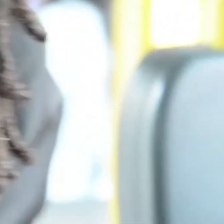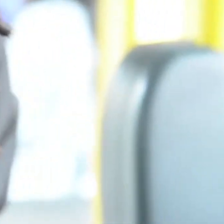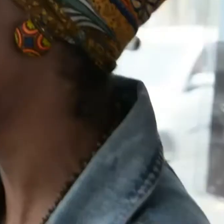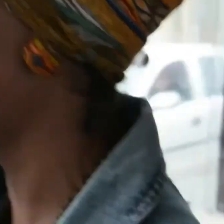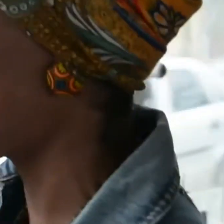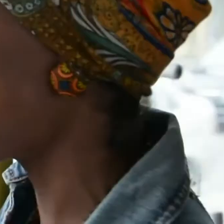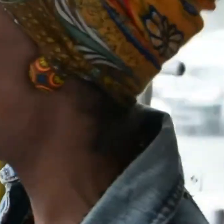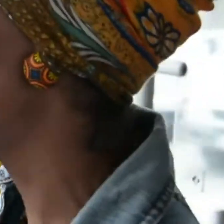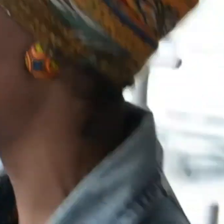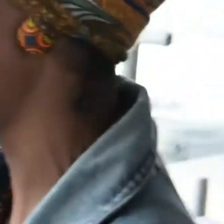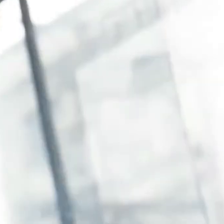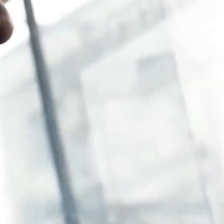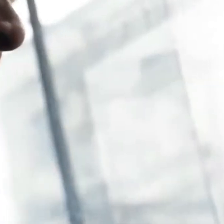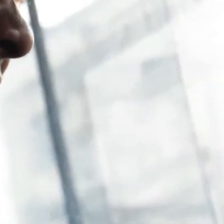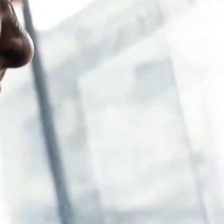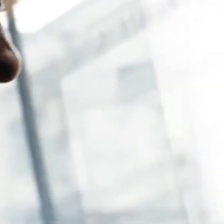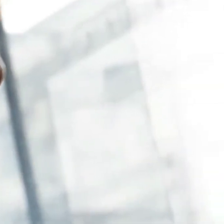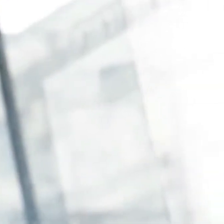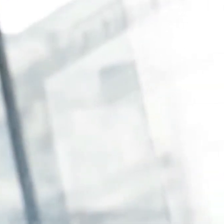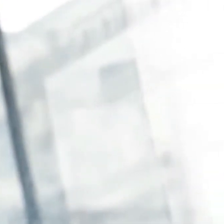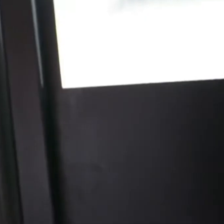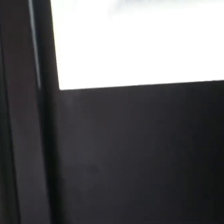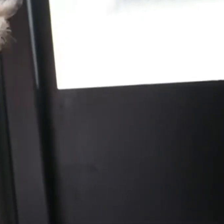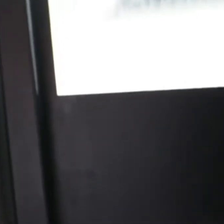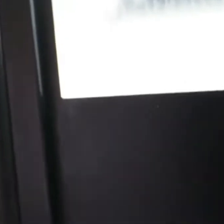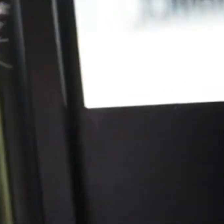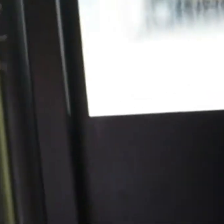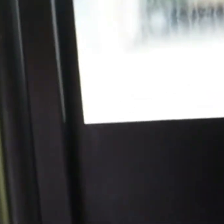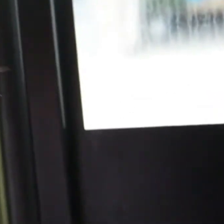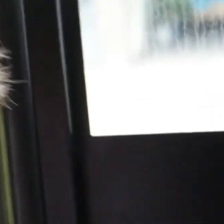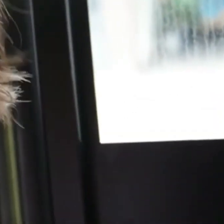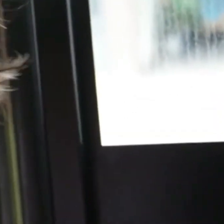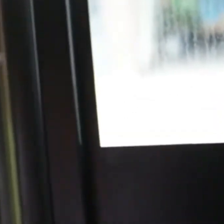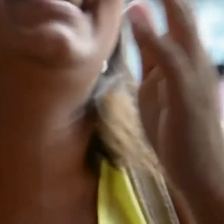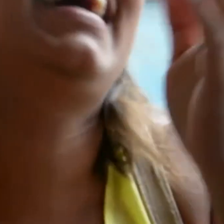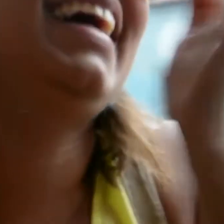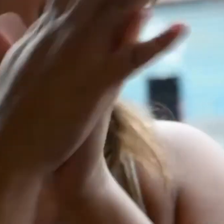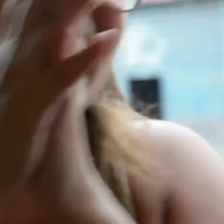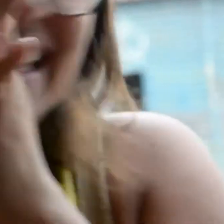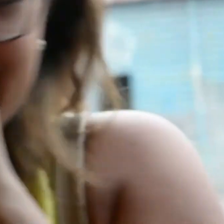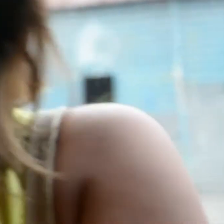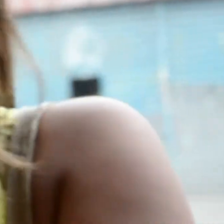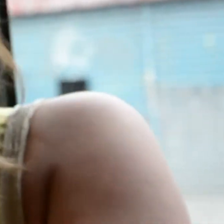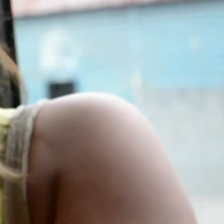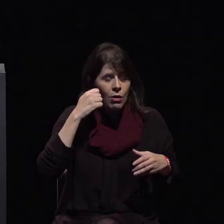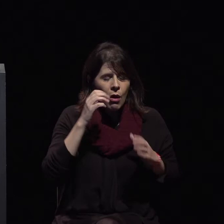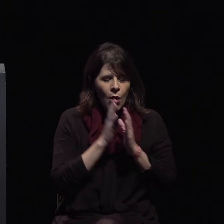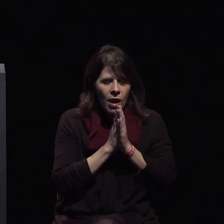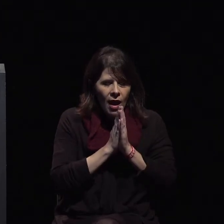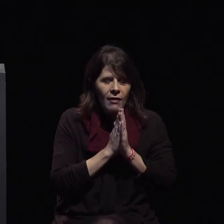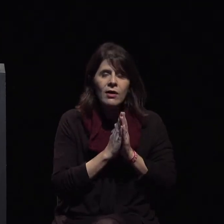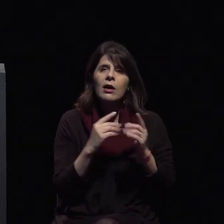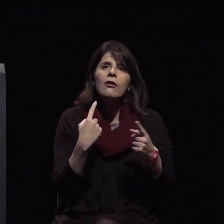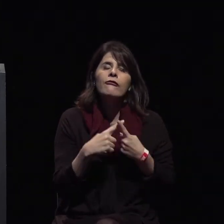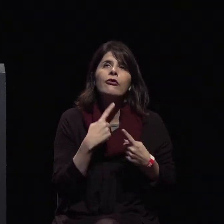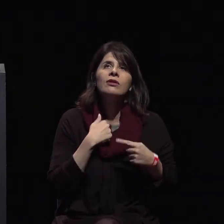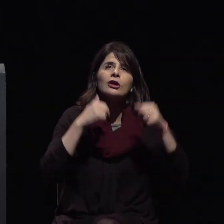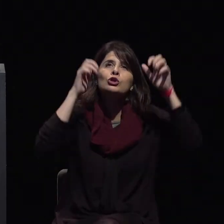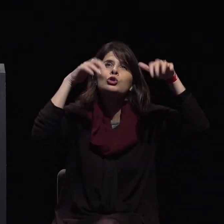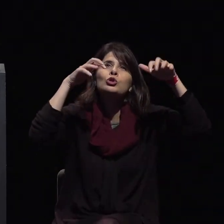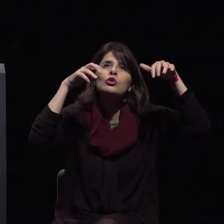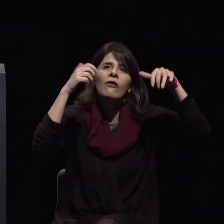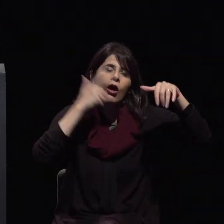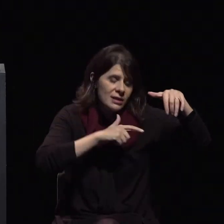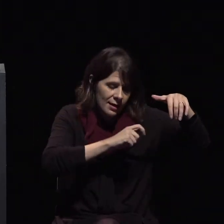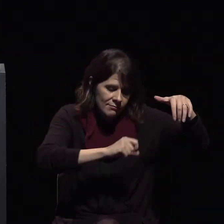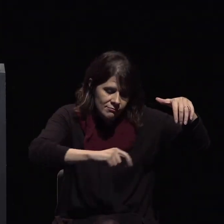XIX, faziam promessa para que chovesse, para que a plantação deles vingasse. Logo ali, Zona Leste, Penha, mas